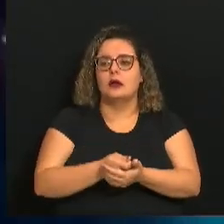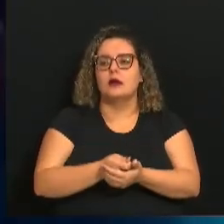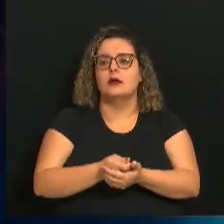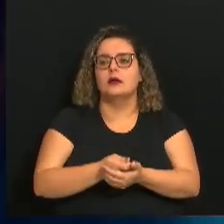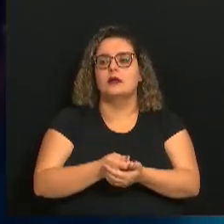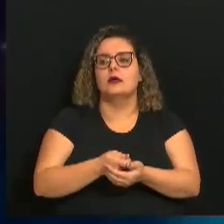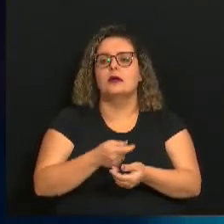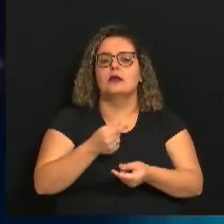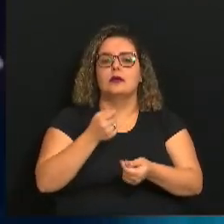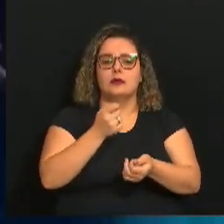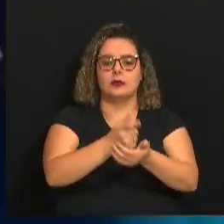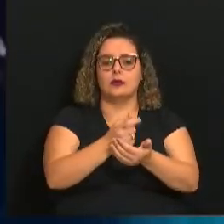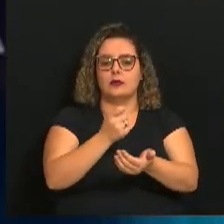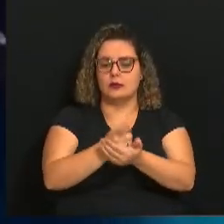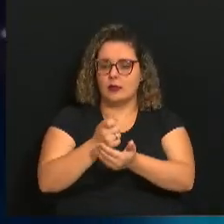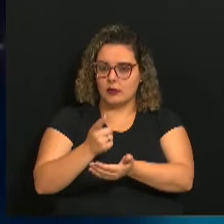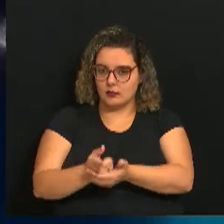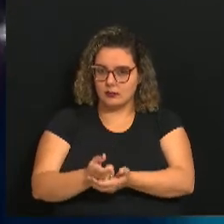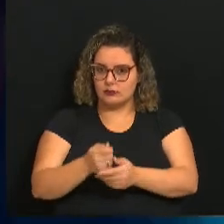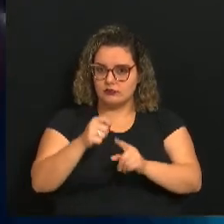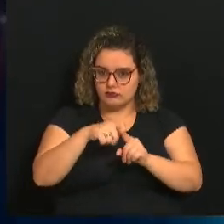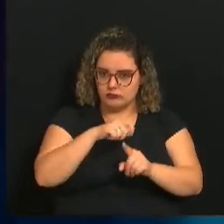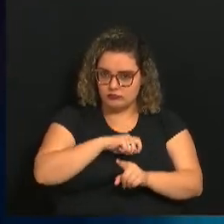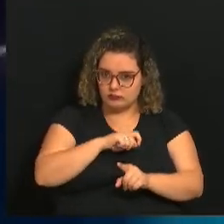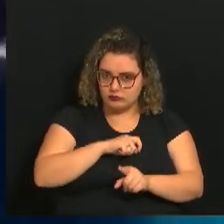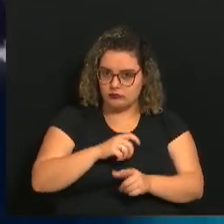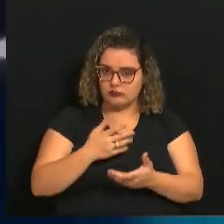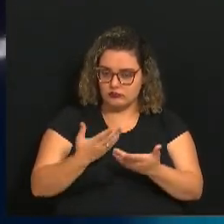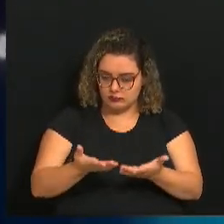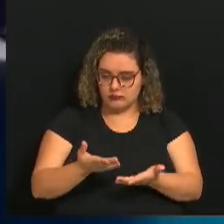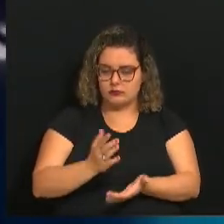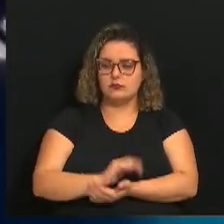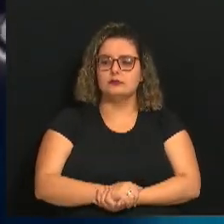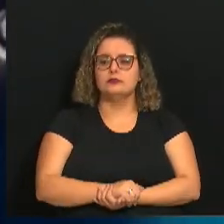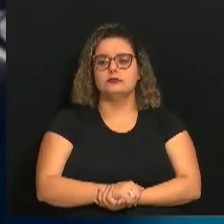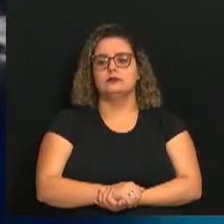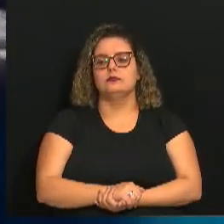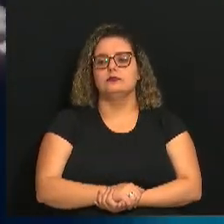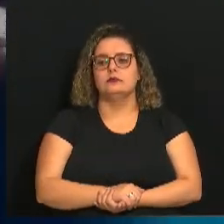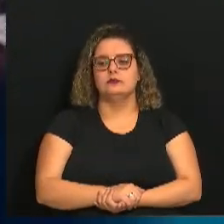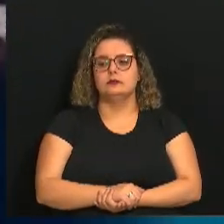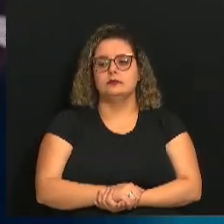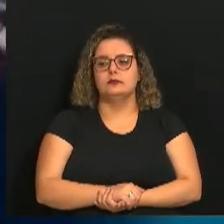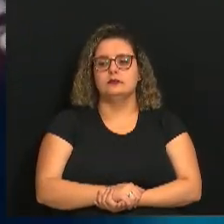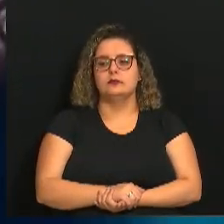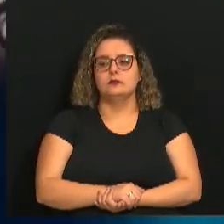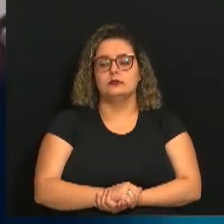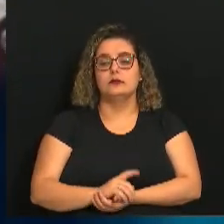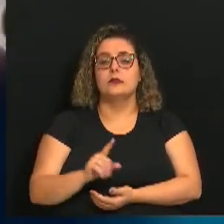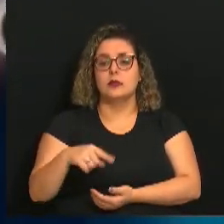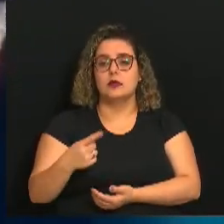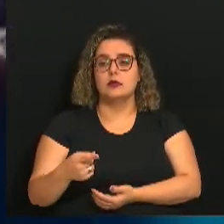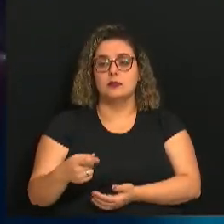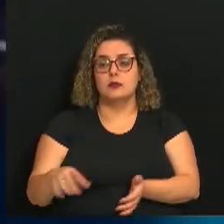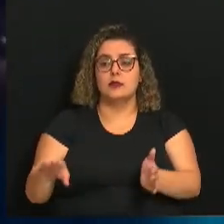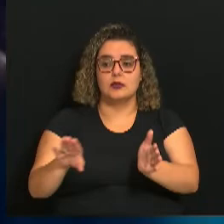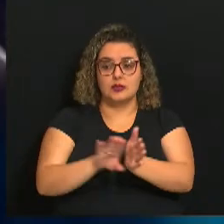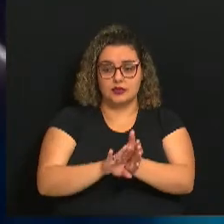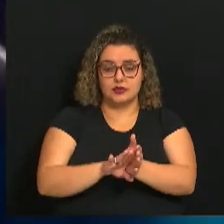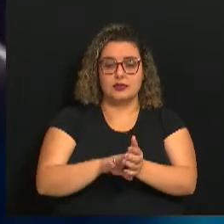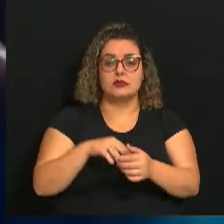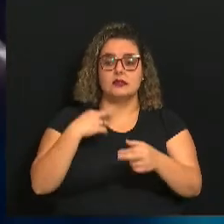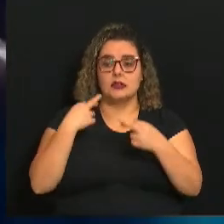ser efetuados. Só que recorrente me chega essa reclamação, para mim, dessas